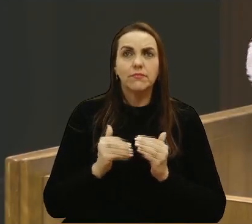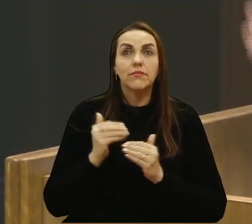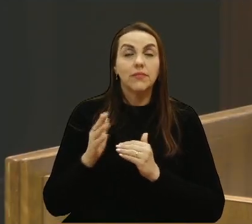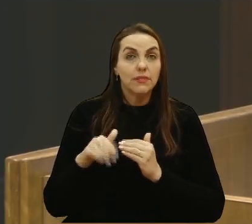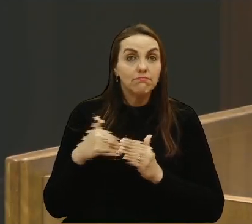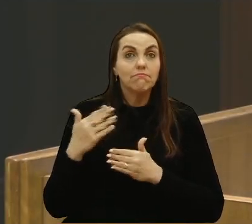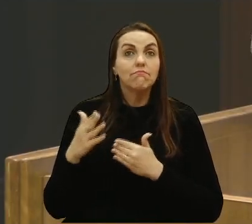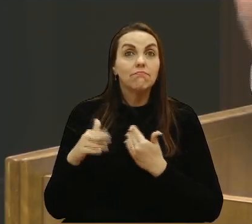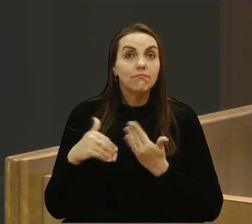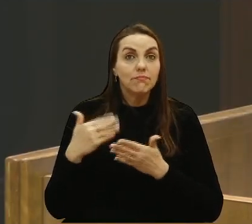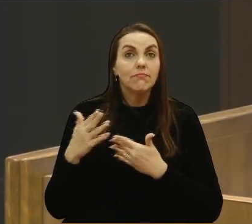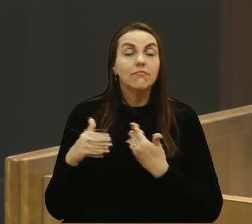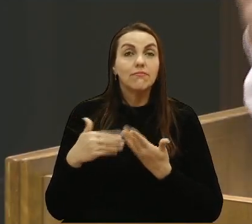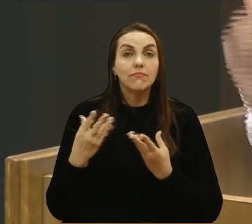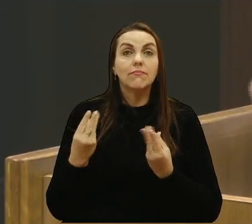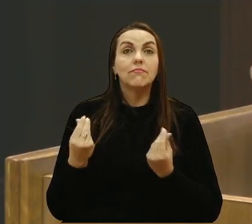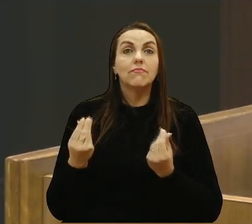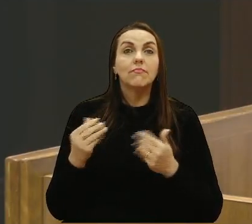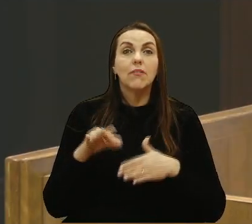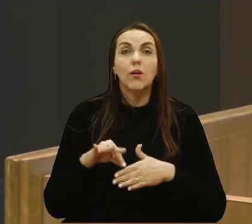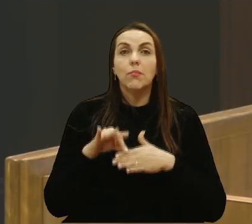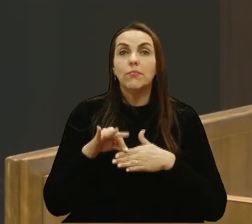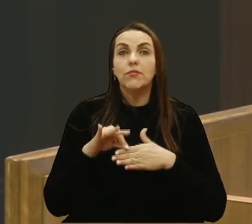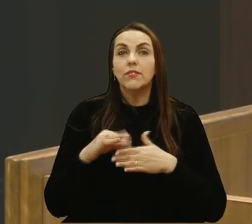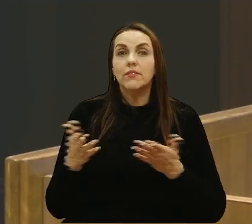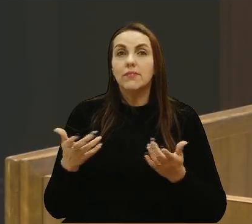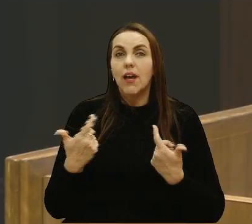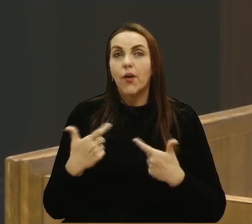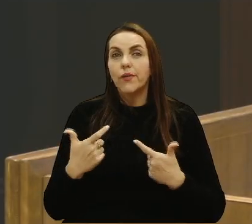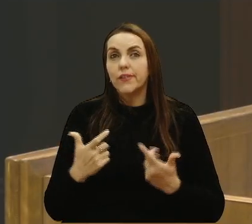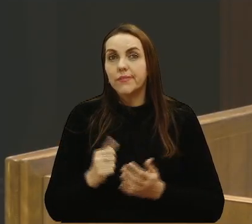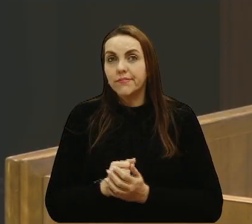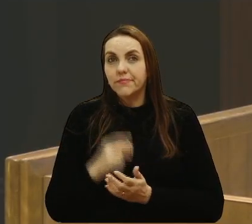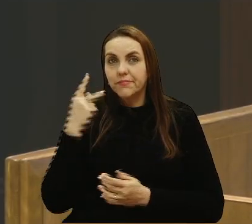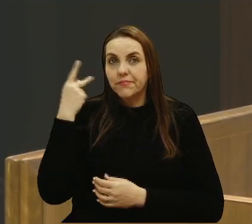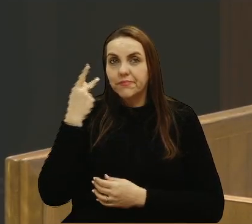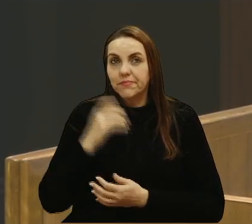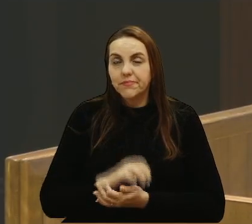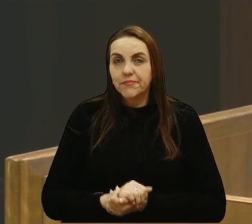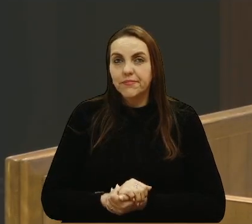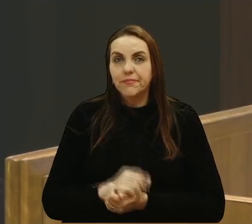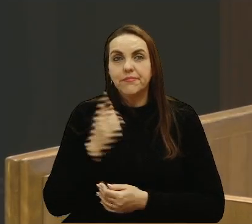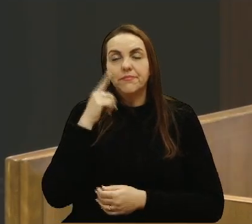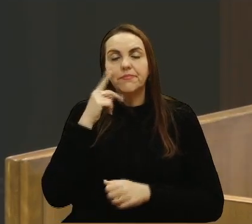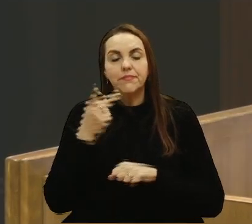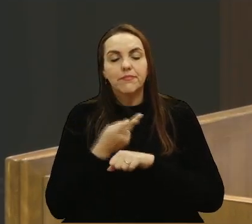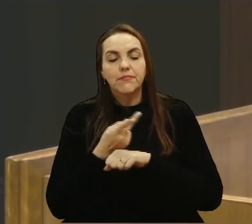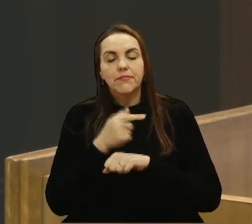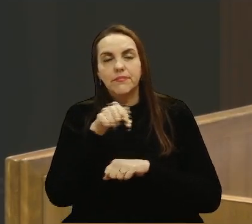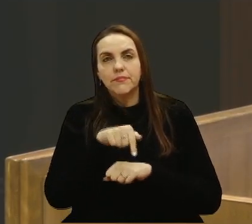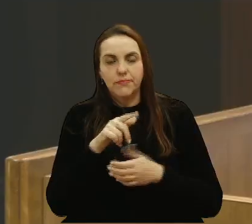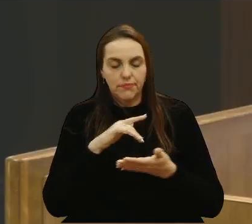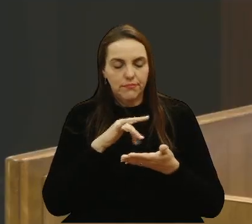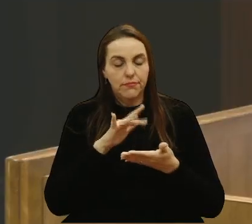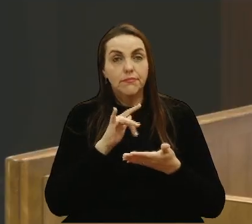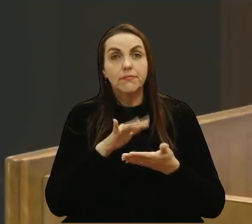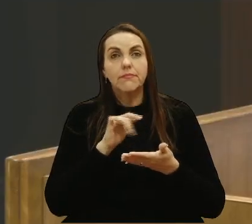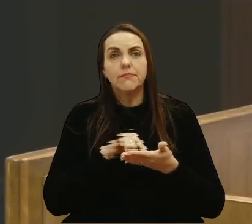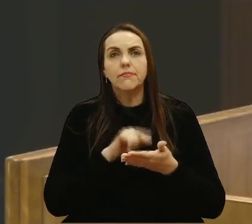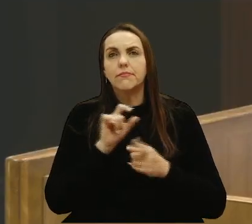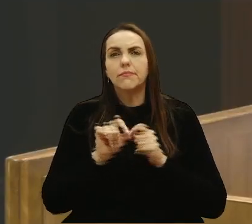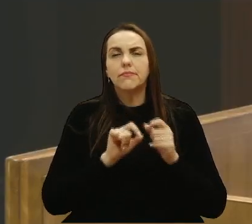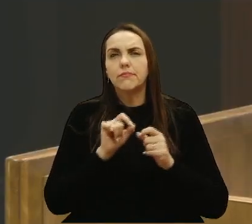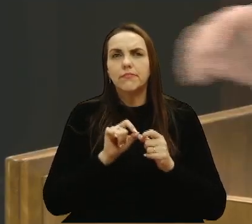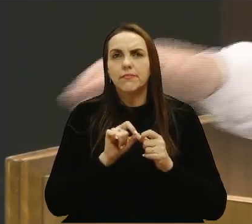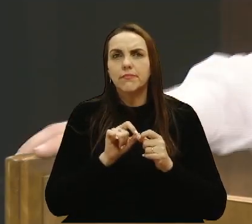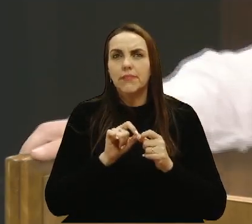E cadê a proteína, vereador? Então aqui, eu fui procurar e diz o seguinte: